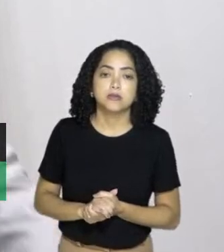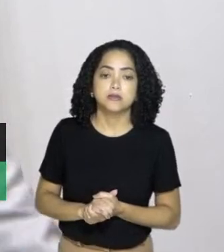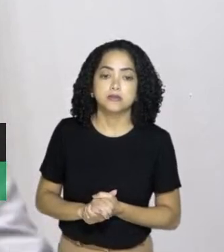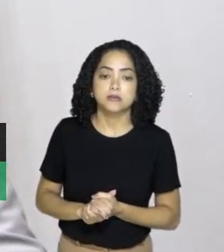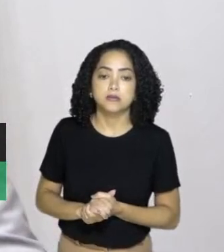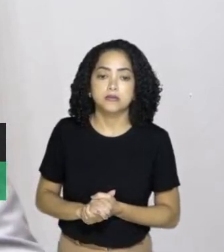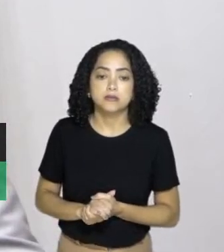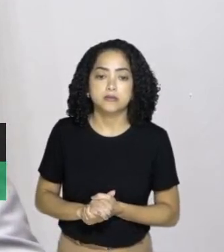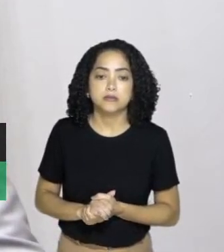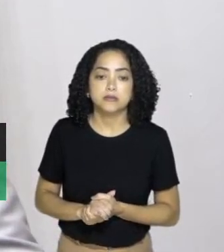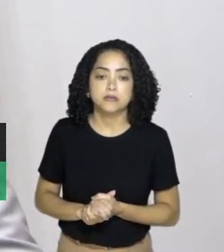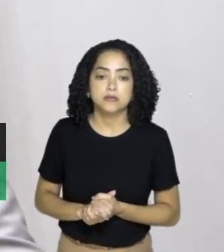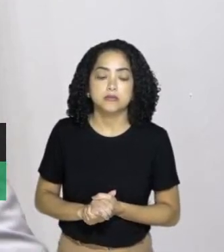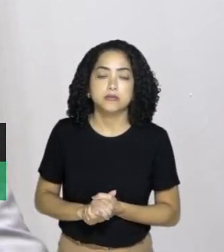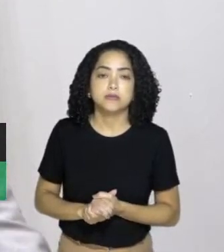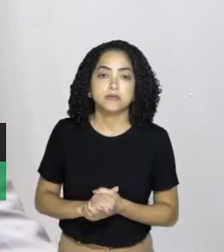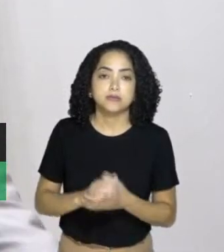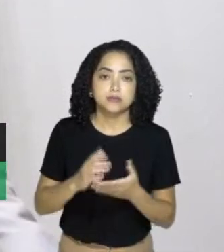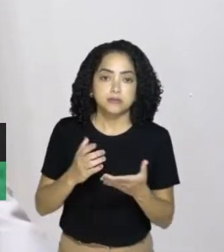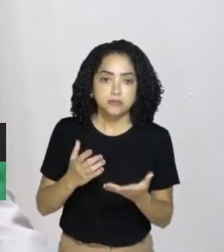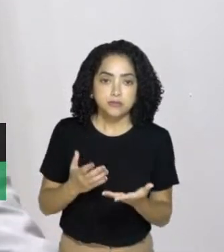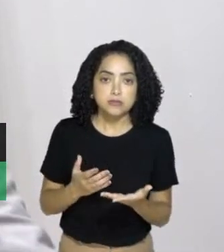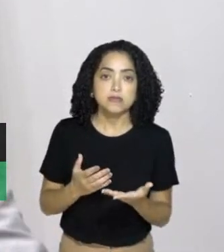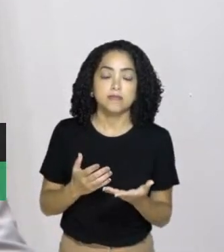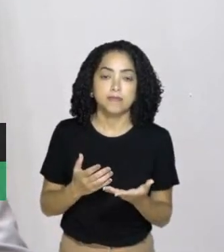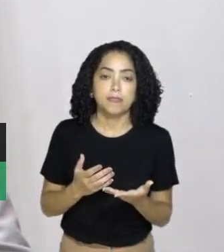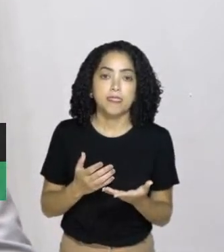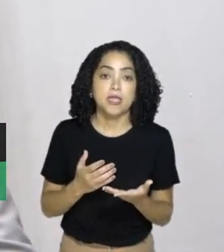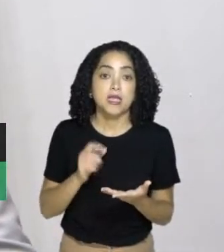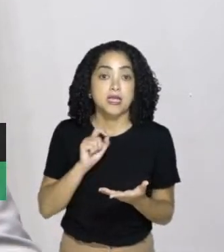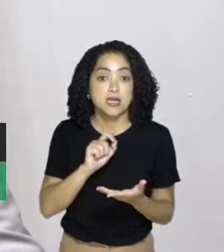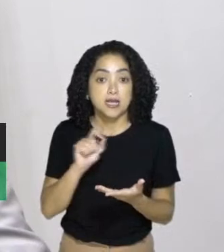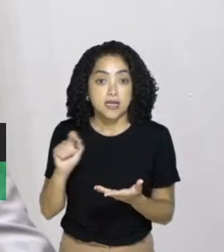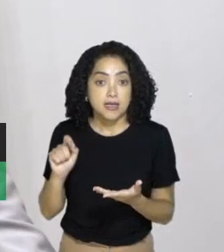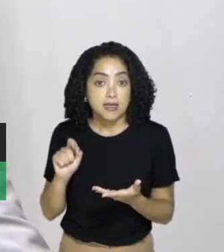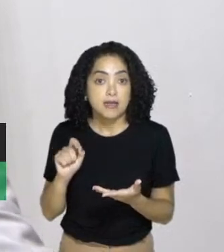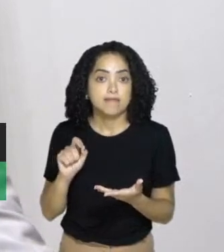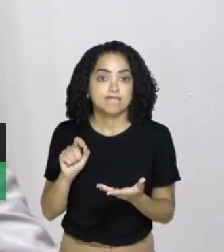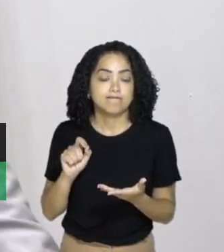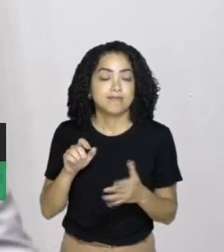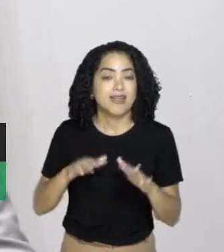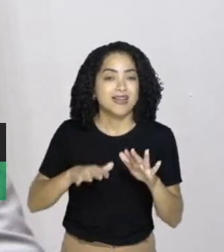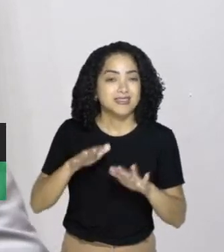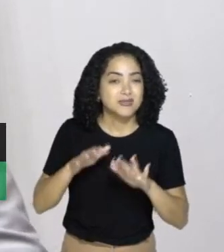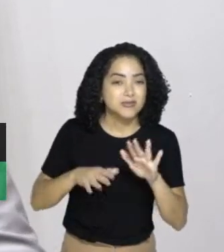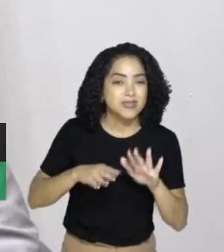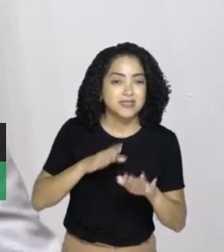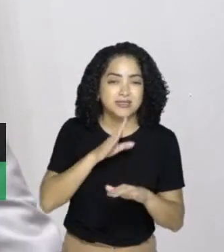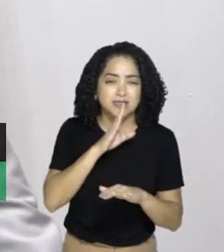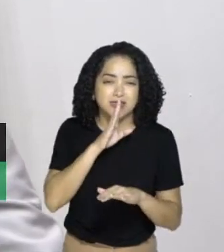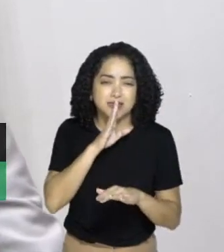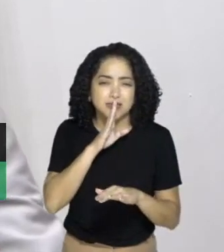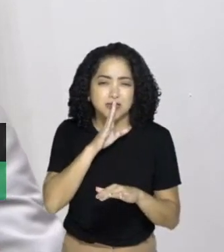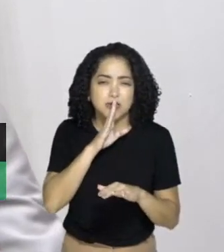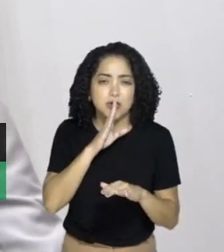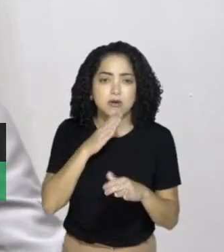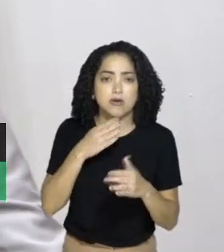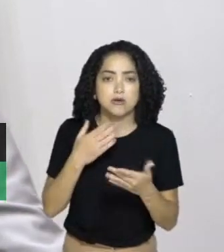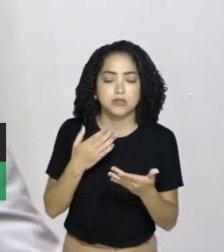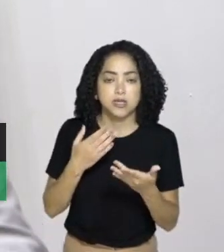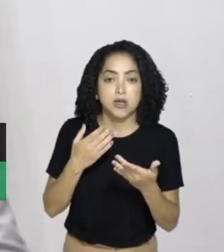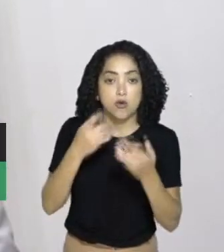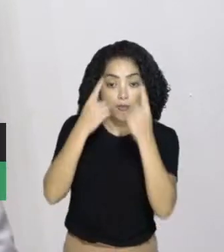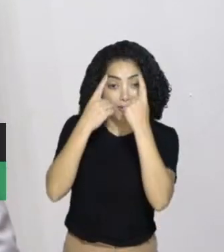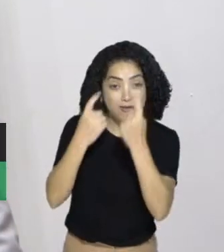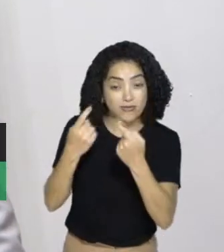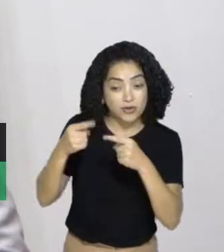A violência que passa desapercebida por nós, ela é muito silenciosa. Uma violência contra uma mulher que ela